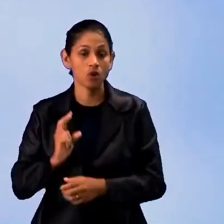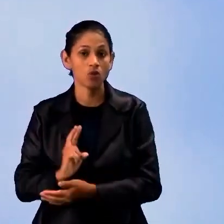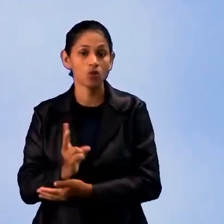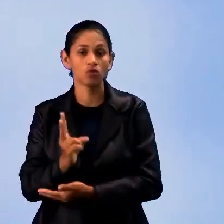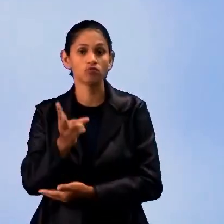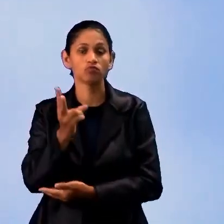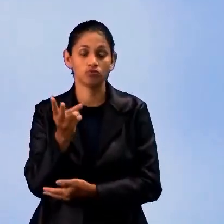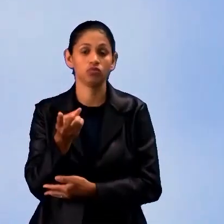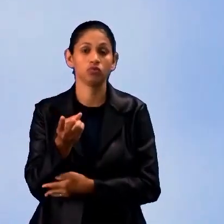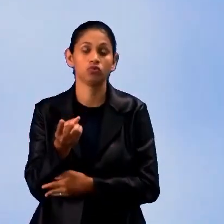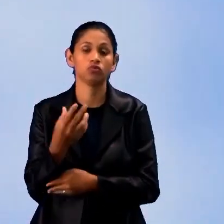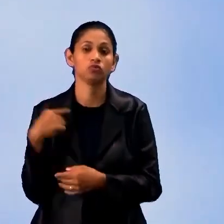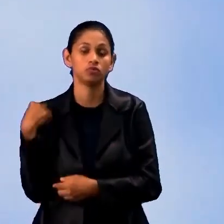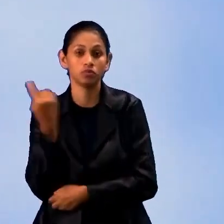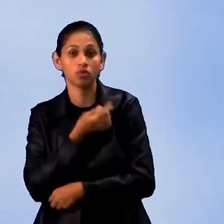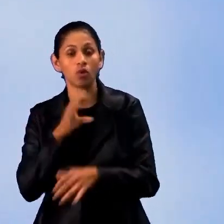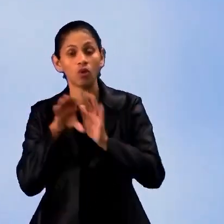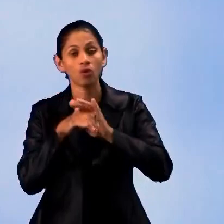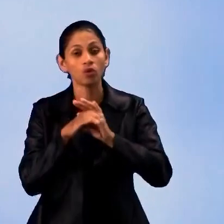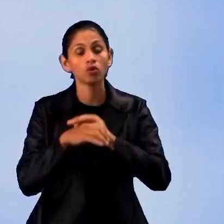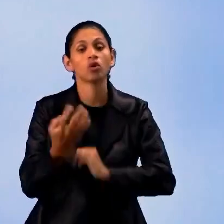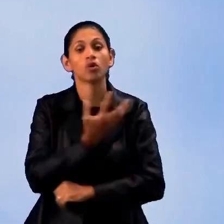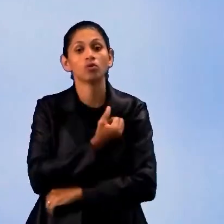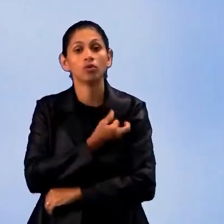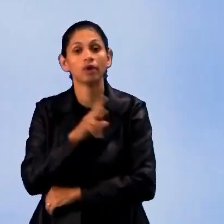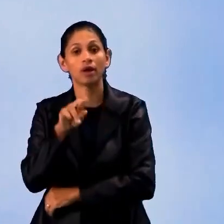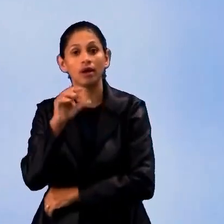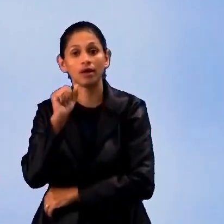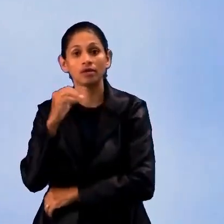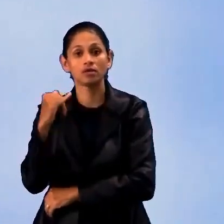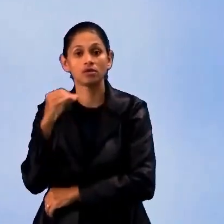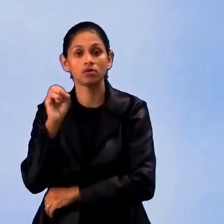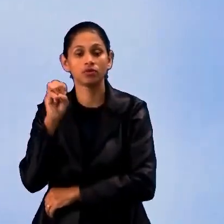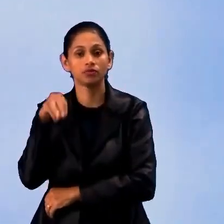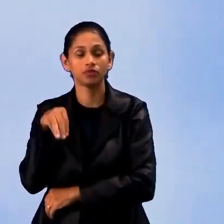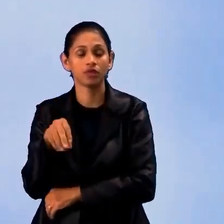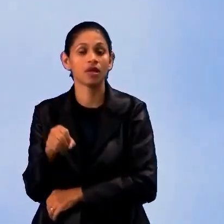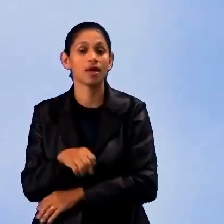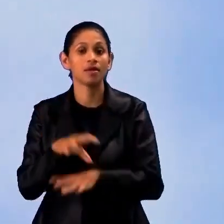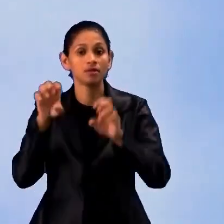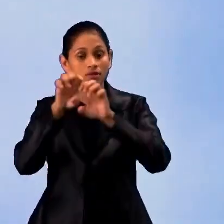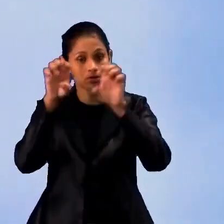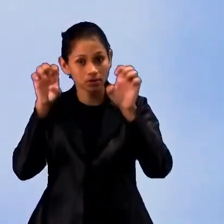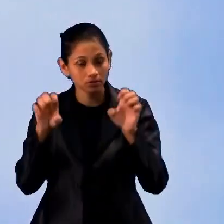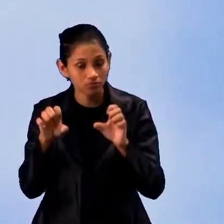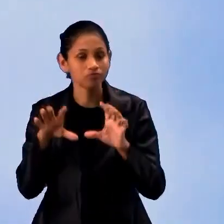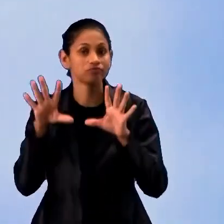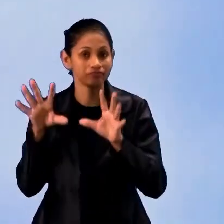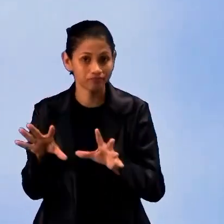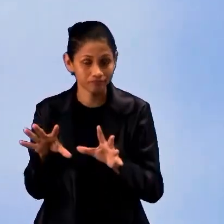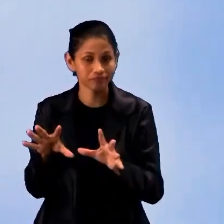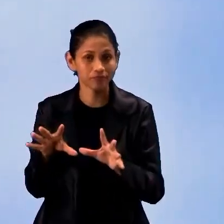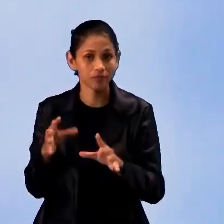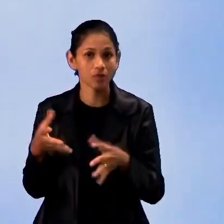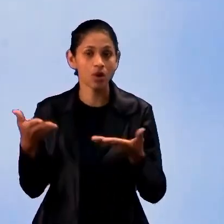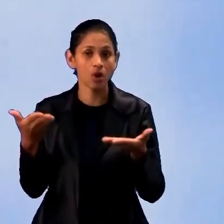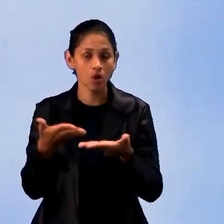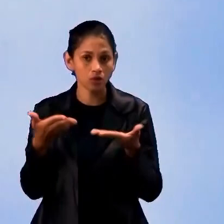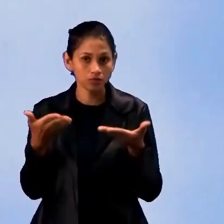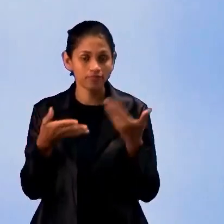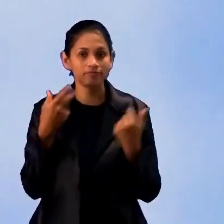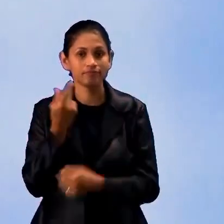Continuando, o nosso conteúdo sobre números racionais e as operações com eles, hoje nós vamos falar